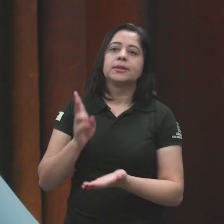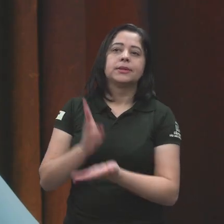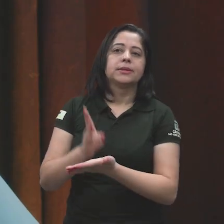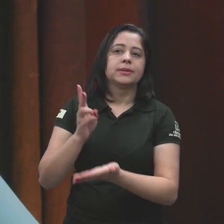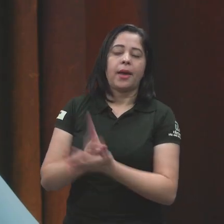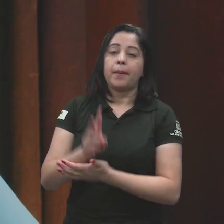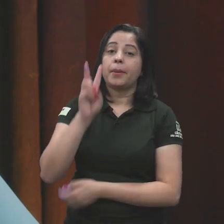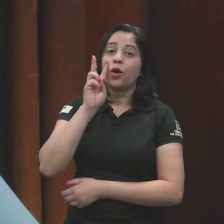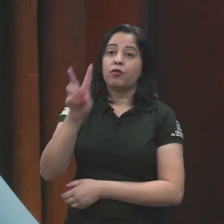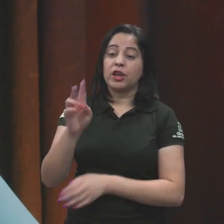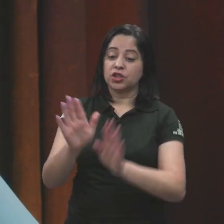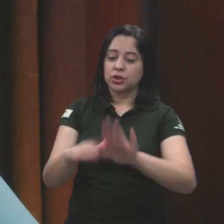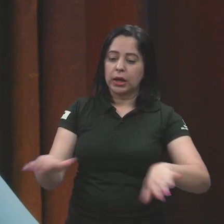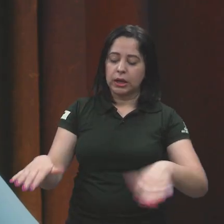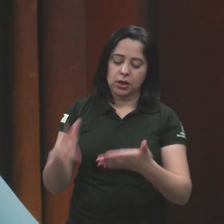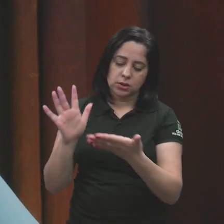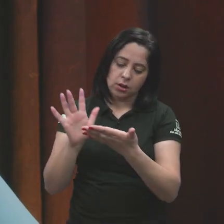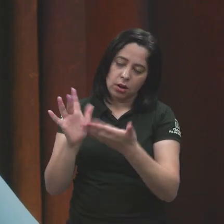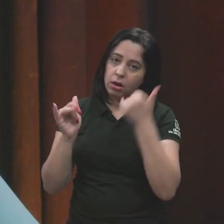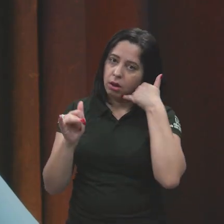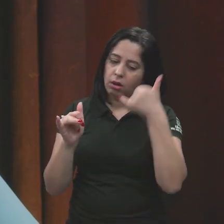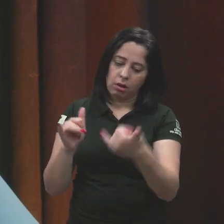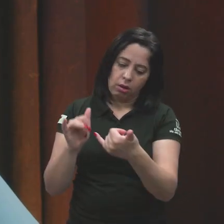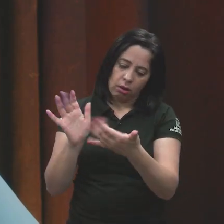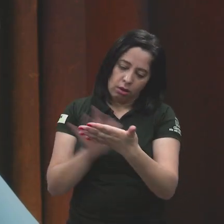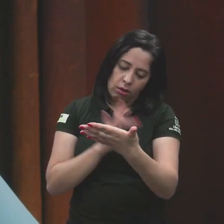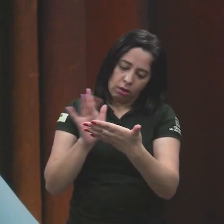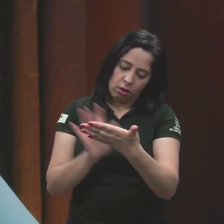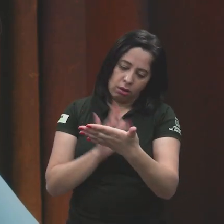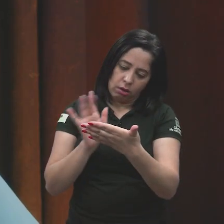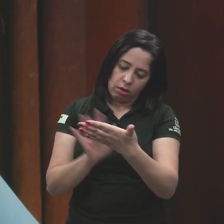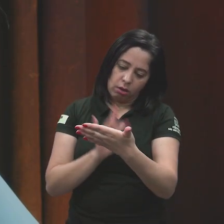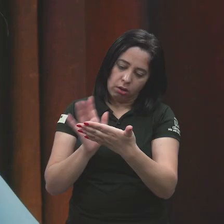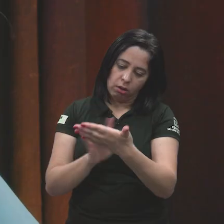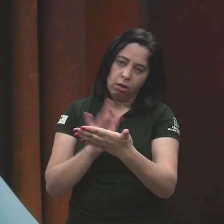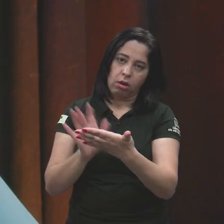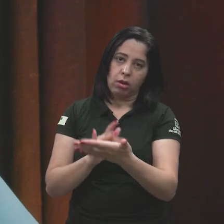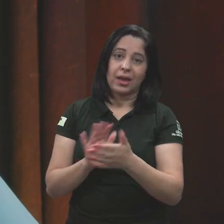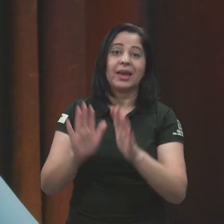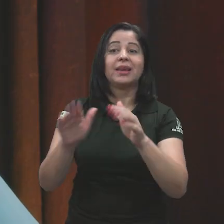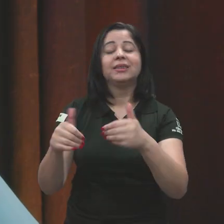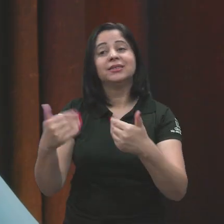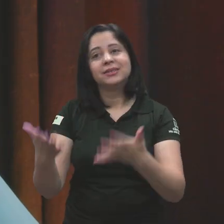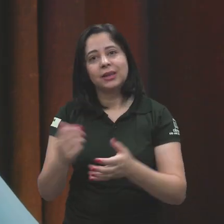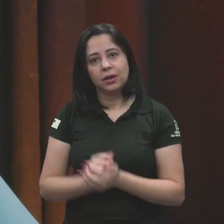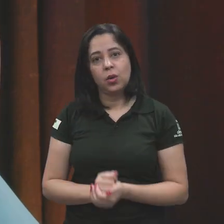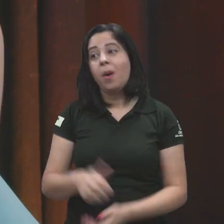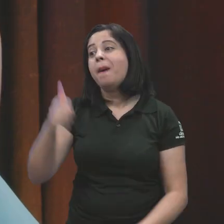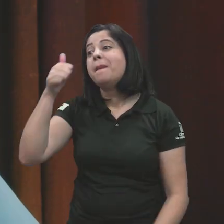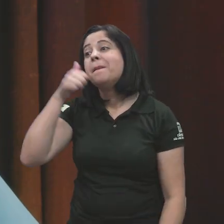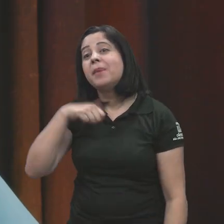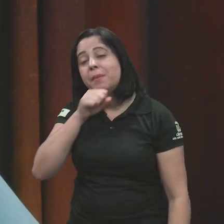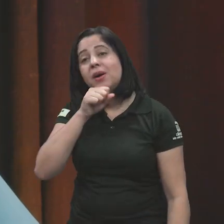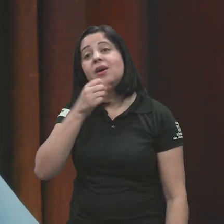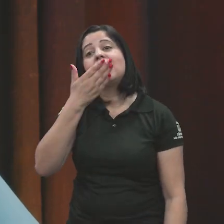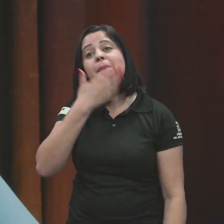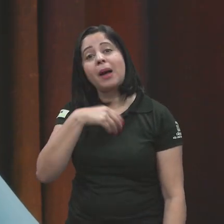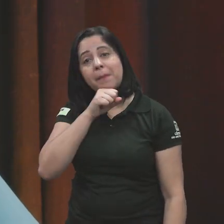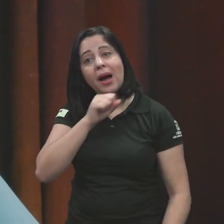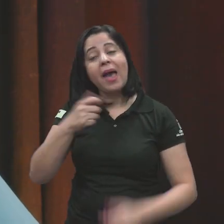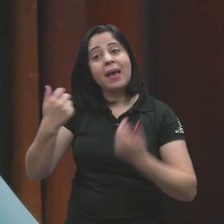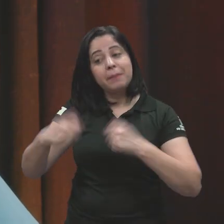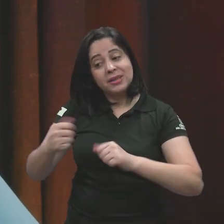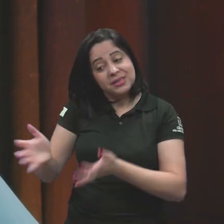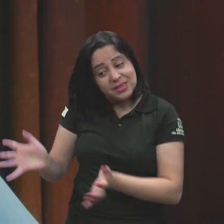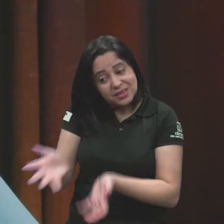com celular na mão. Talvez esse seria um convite para a gente, né, para fazer para os pais, estimular as crianças através, né,